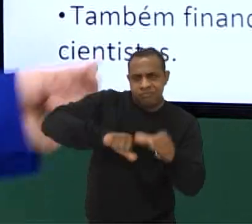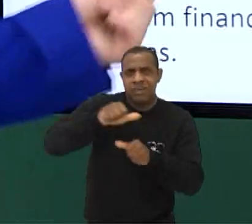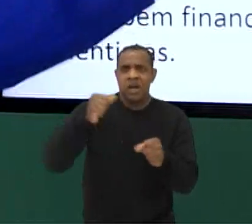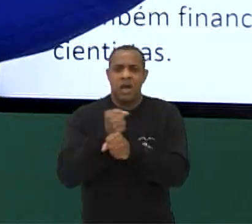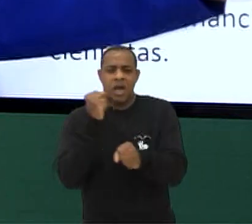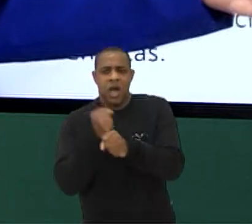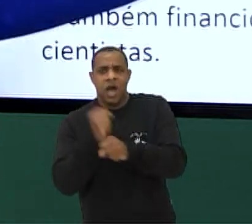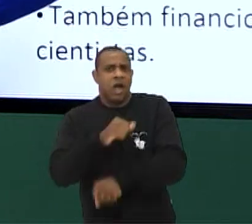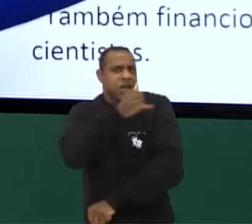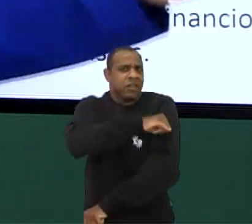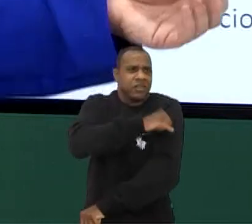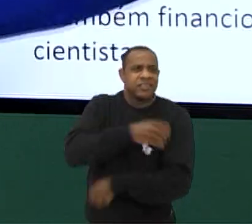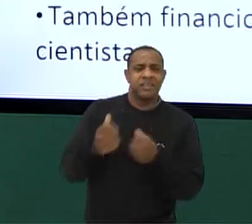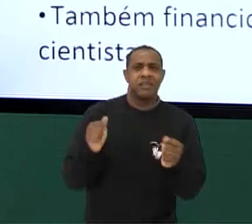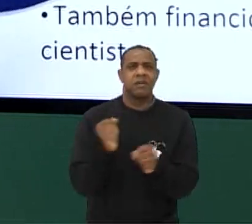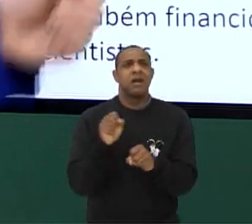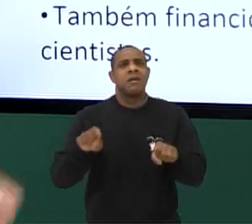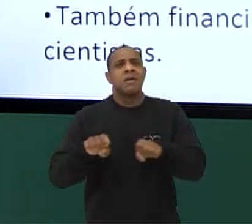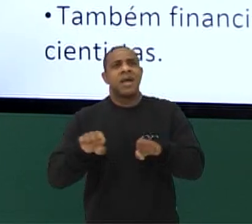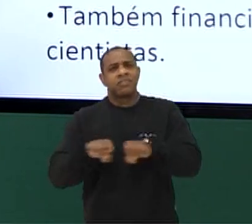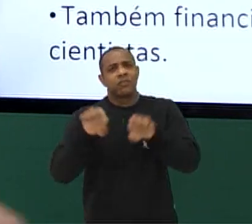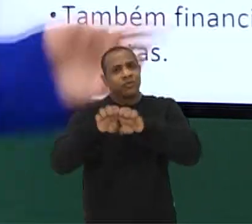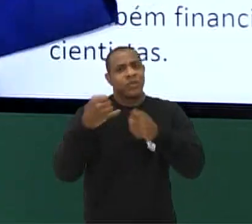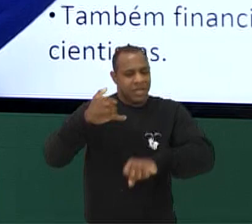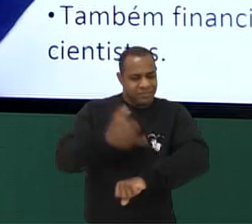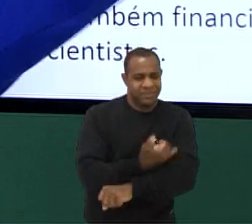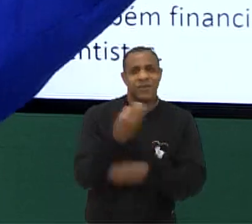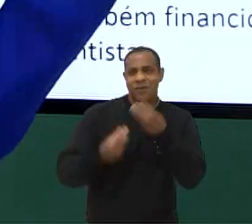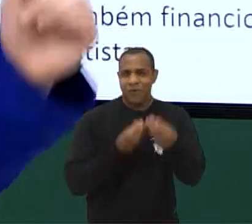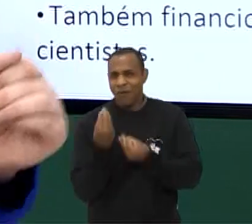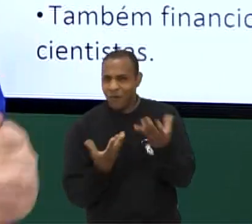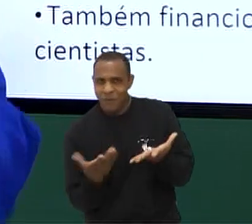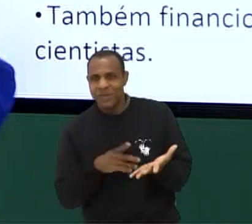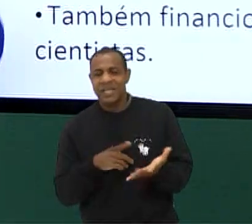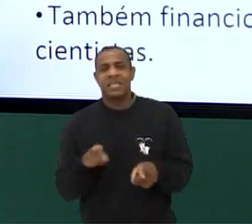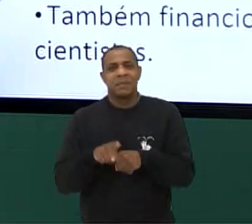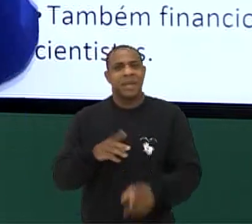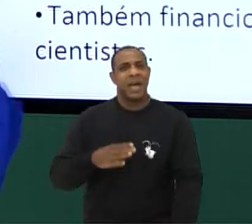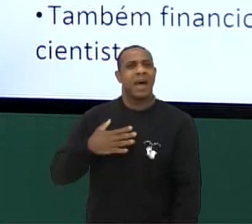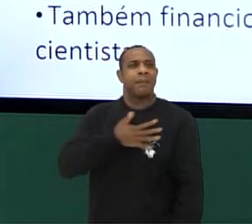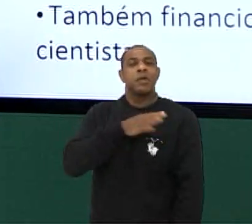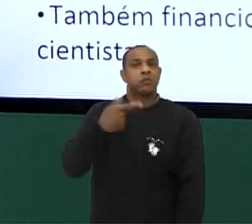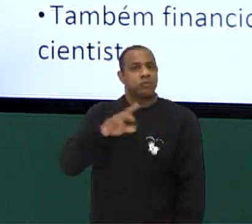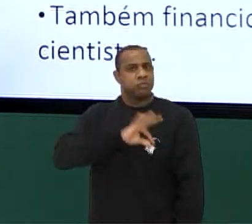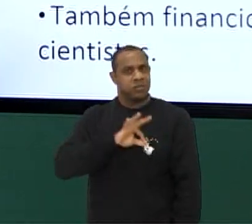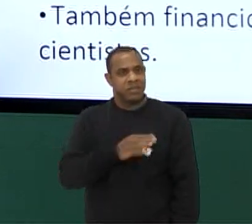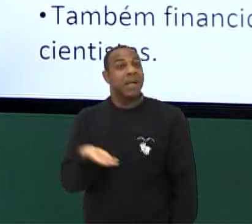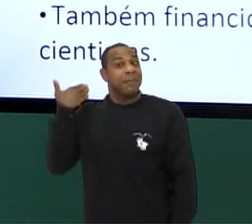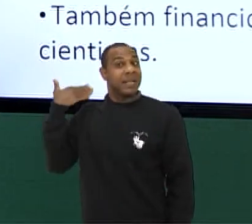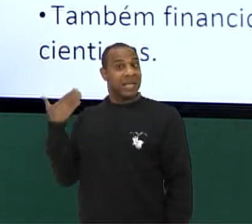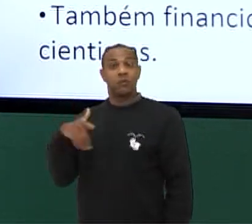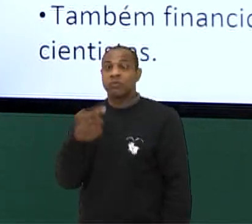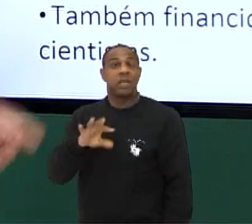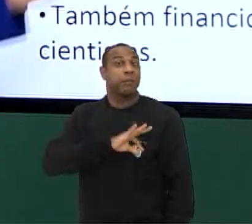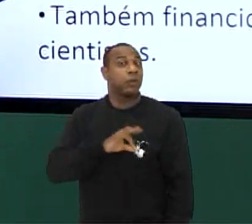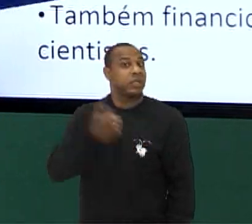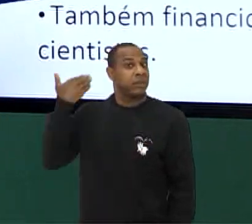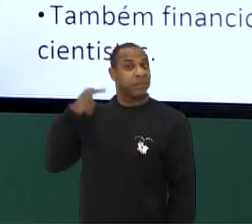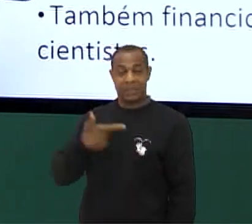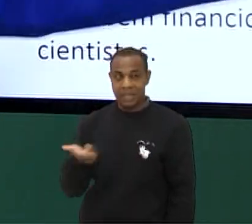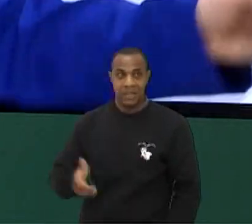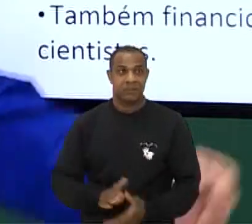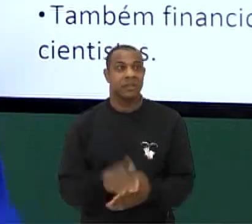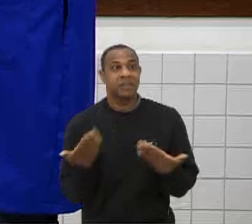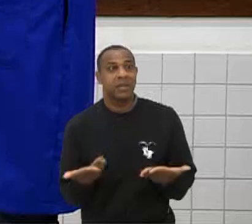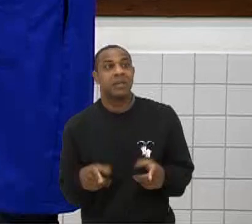a fundação aí de prédios e estruturas como o Conselho de Estado, a intendência da polícia. Não existia polícia no Brasil, no Rio de Janeiro, naquela época. O